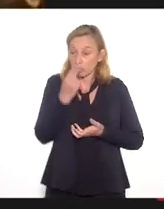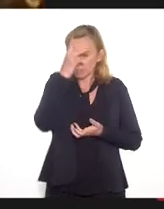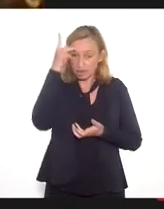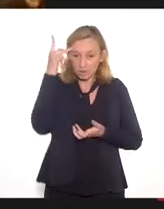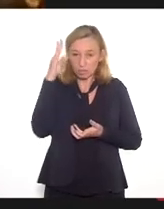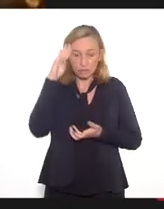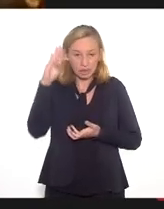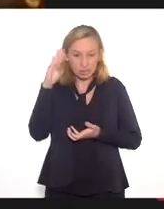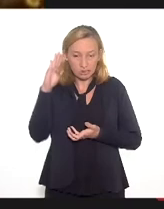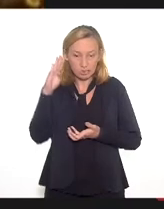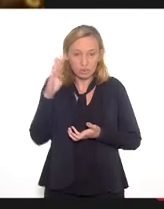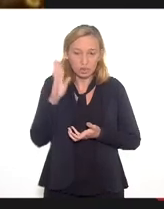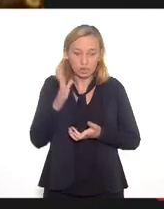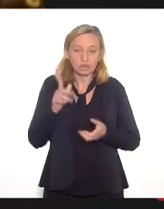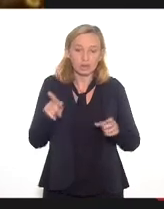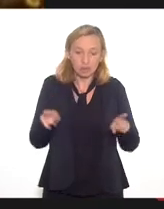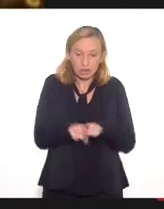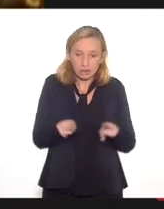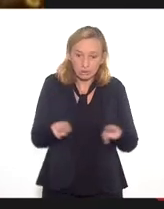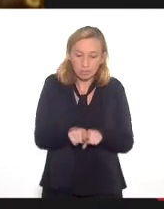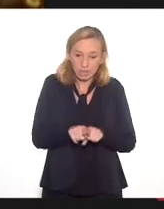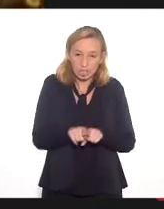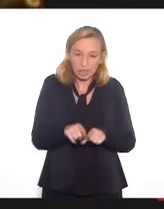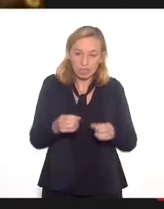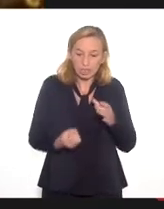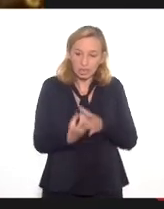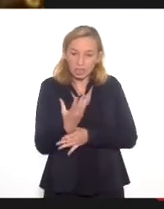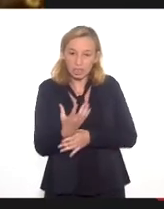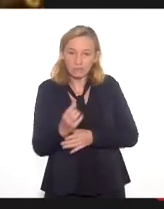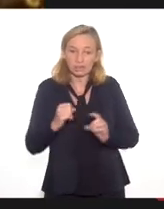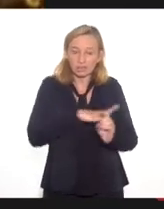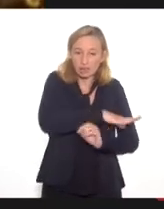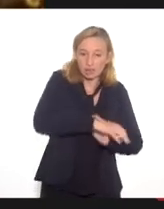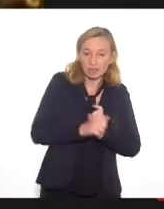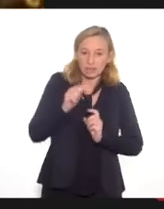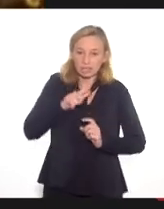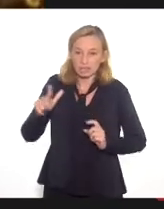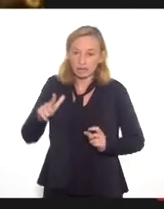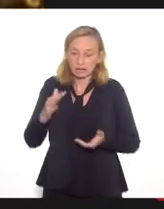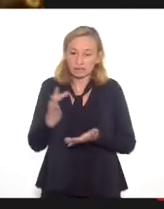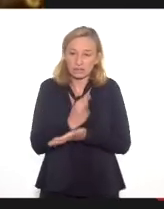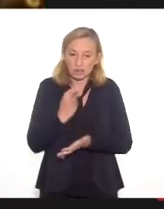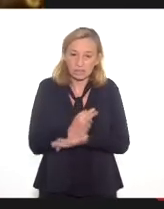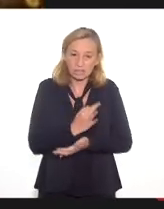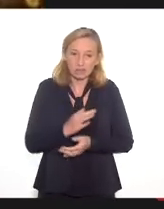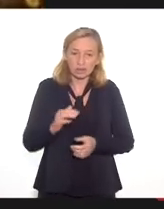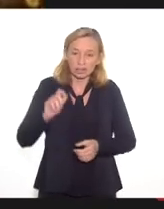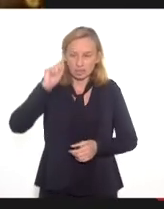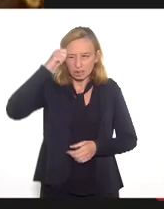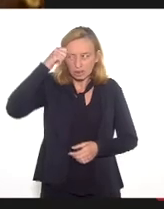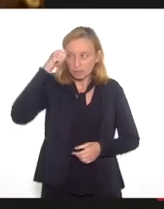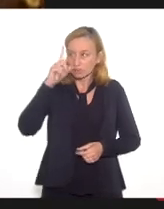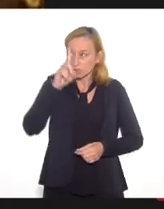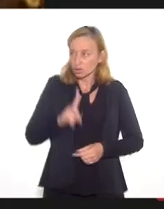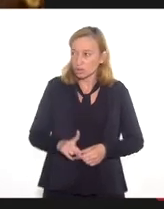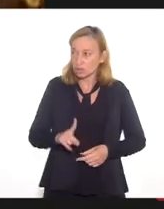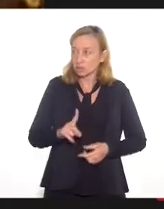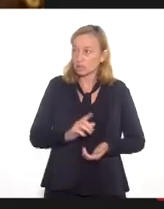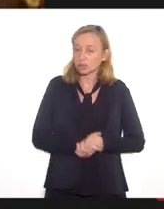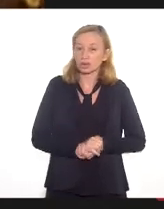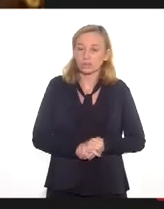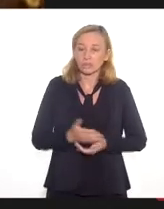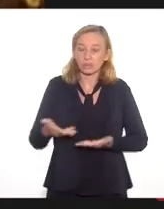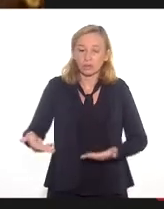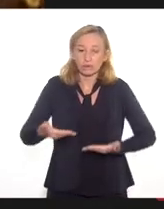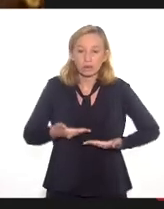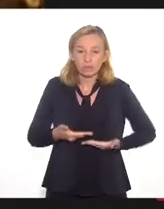fundamental que também constrói na sociedade civil essa resistência a partir da coalizão negra por direitos convidar